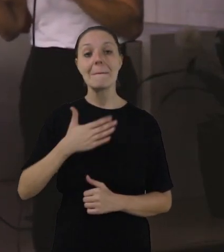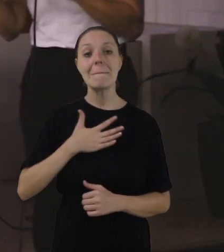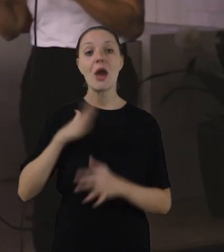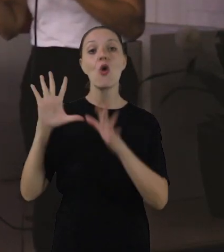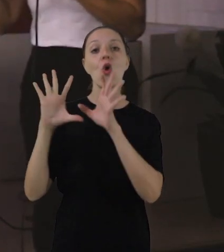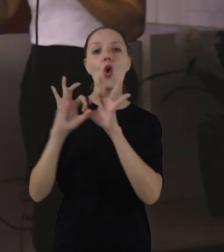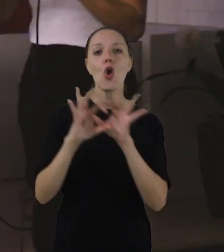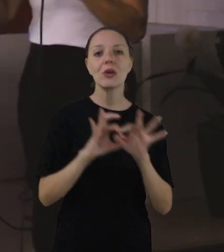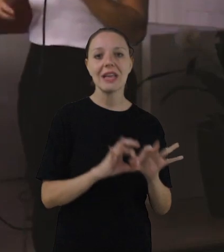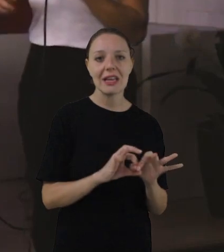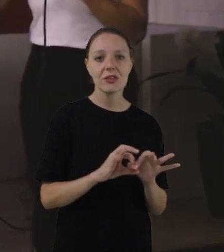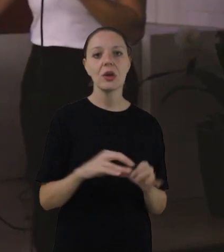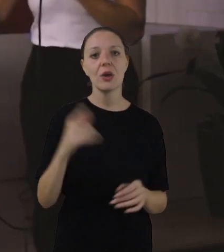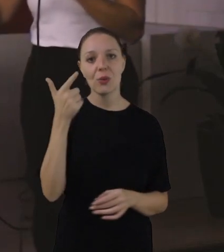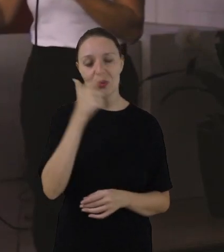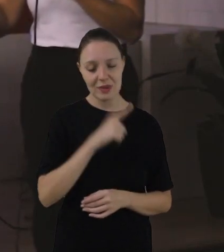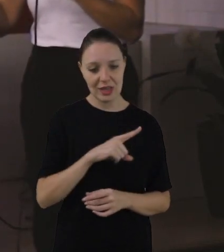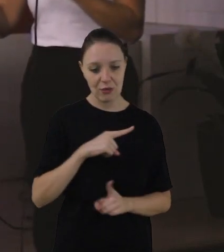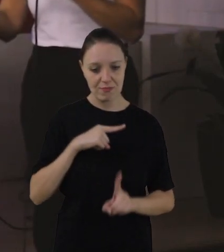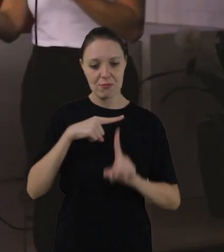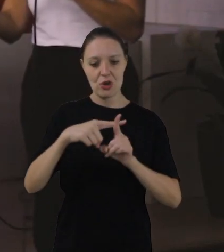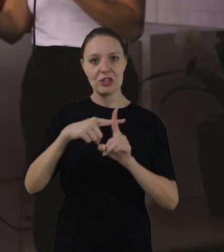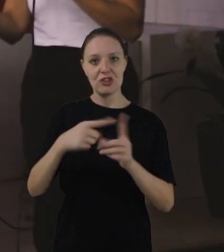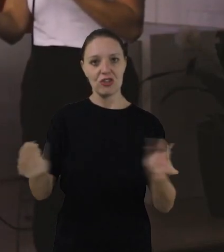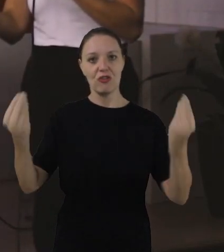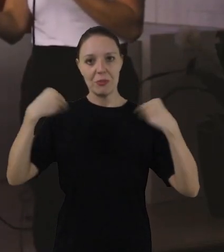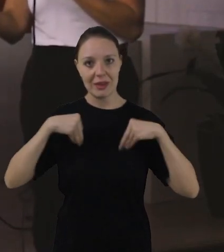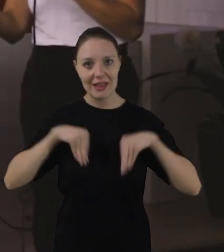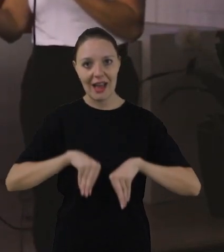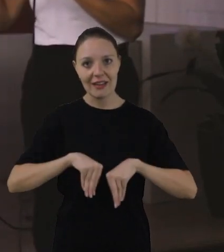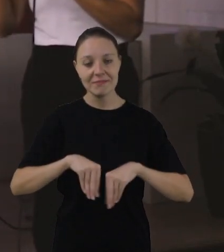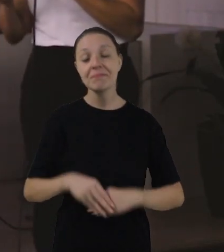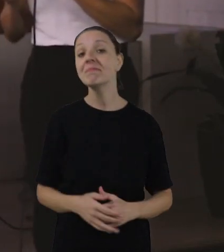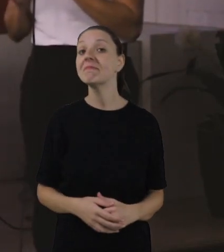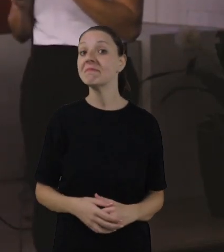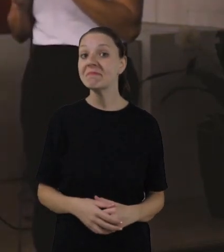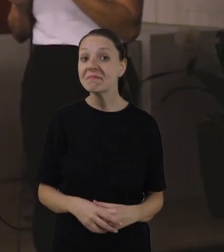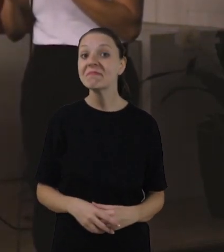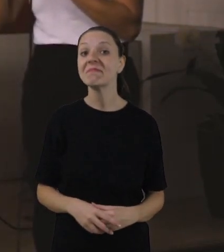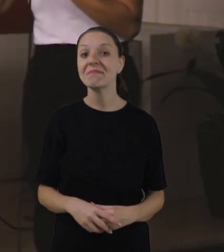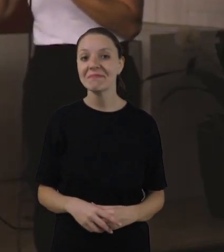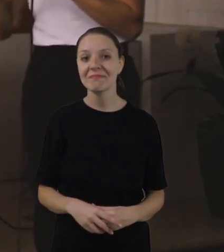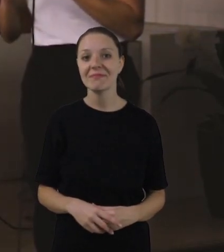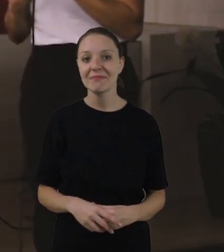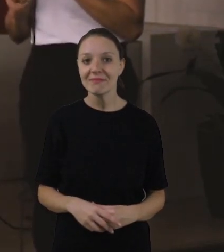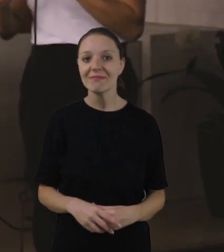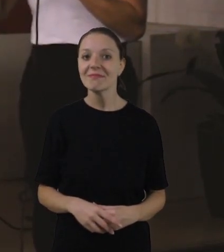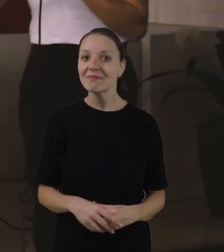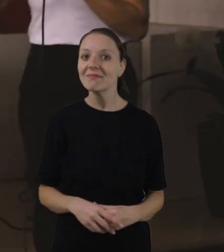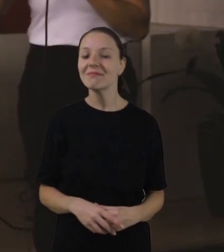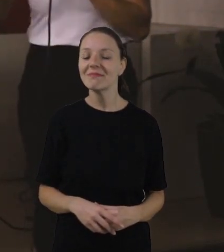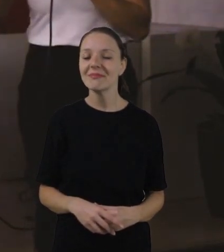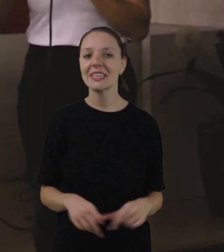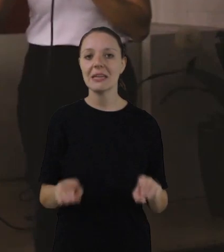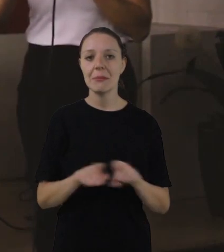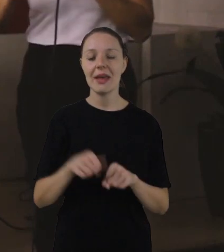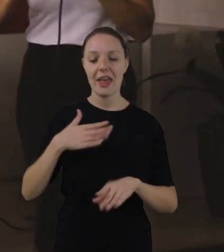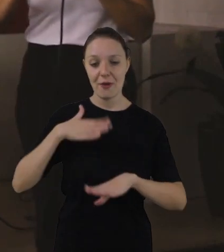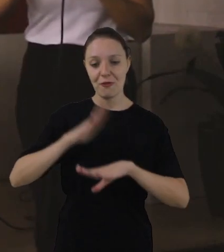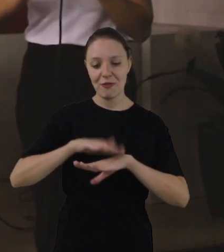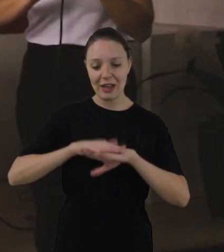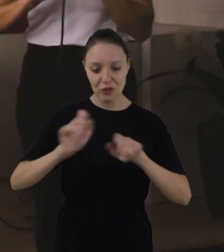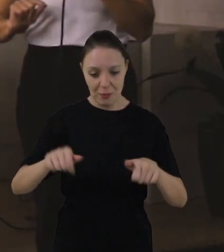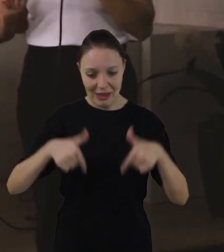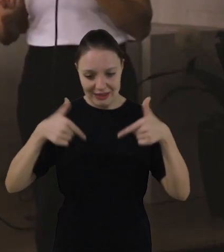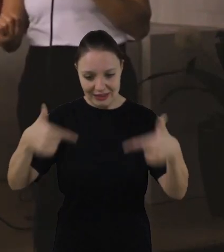contexto. Eu ganho por isso? Isso faz parte do Ikigai. E ainda, eu faço